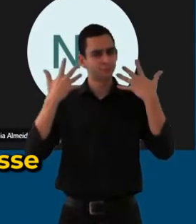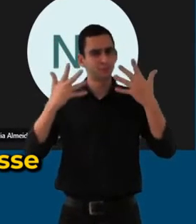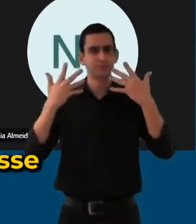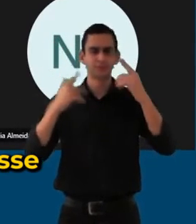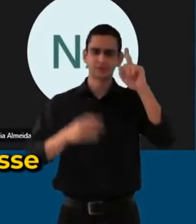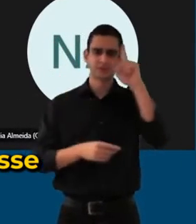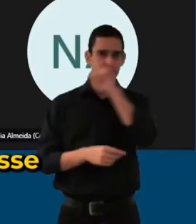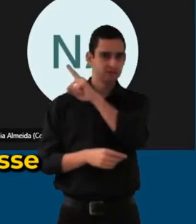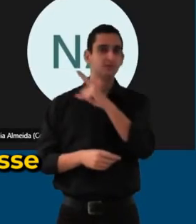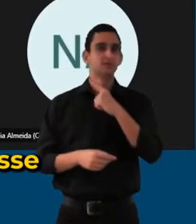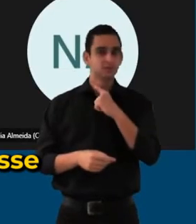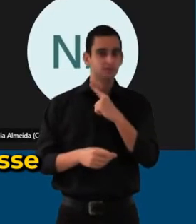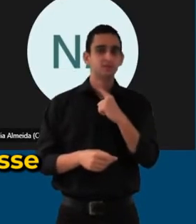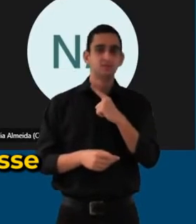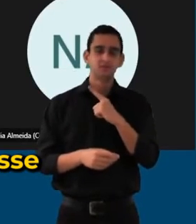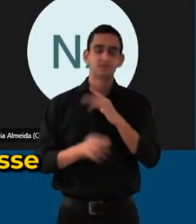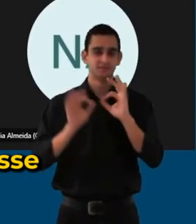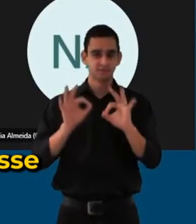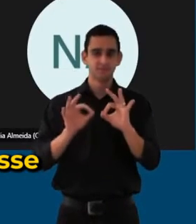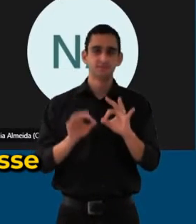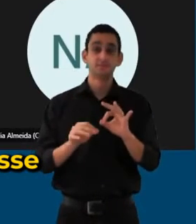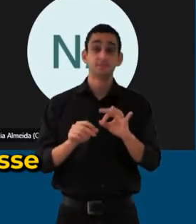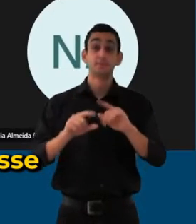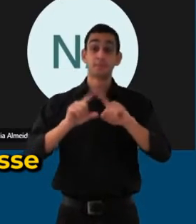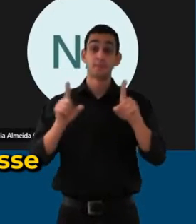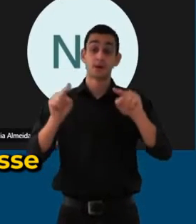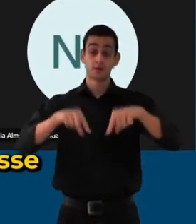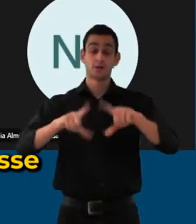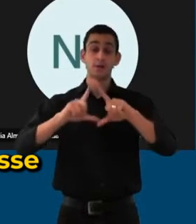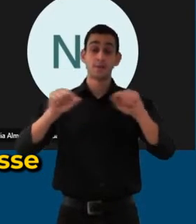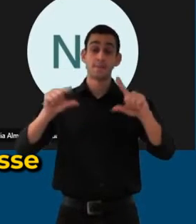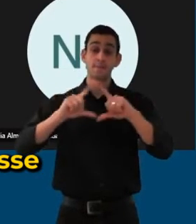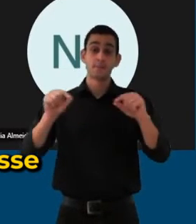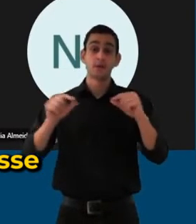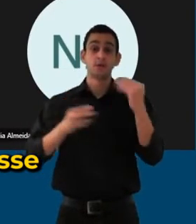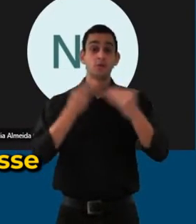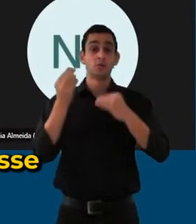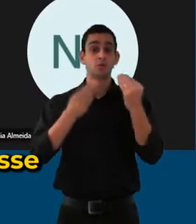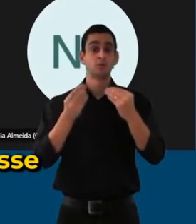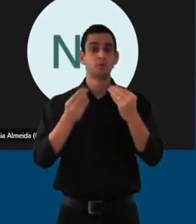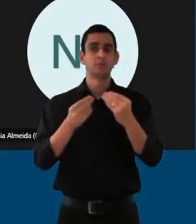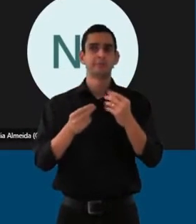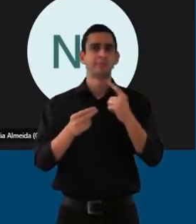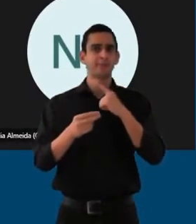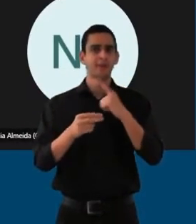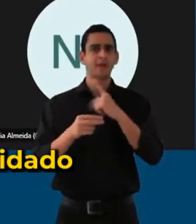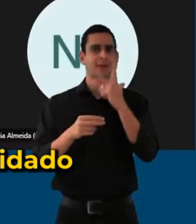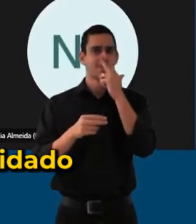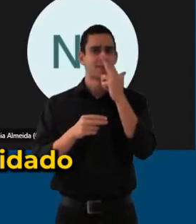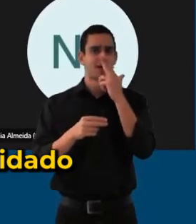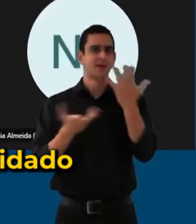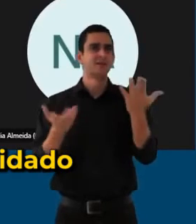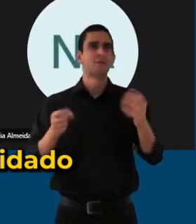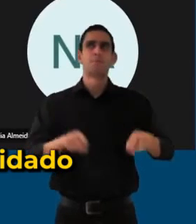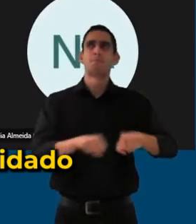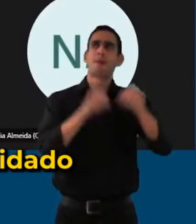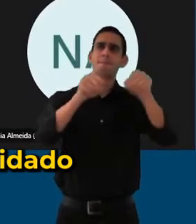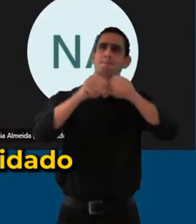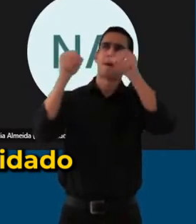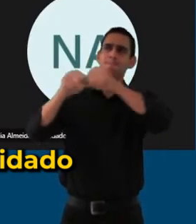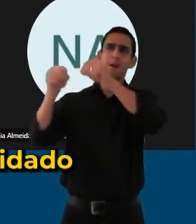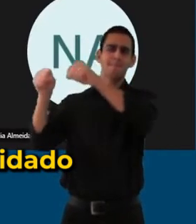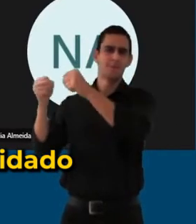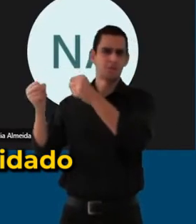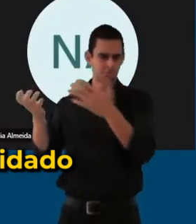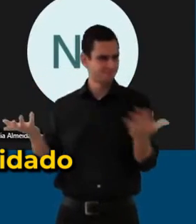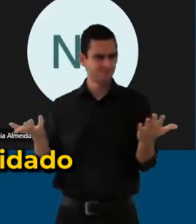lhe garantir, é que Brasília realmente não pode ficar esse canteiro aberto, né? E nós somos a capital da